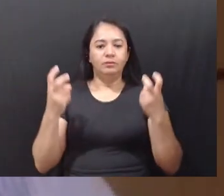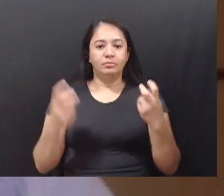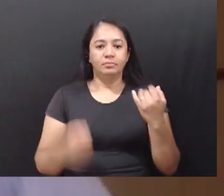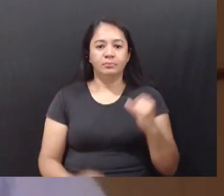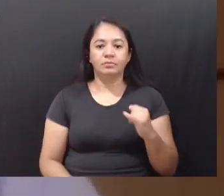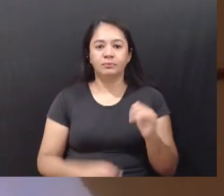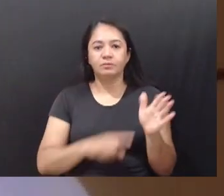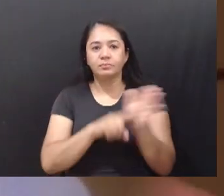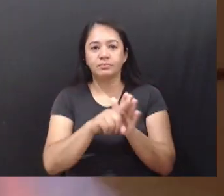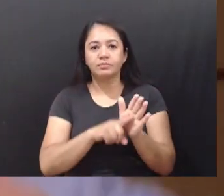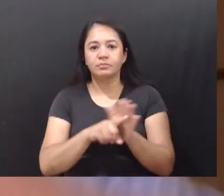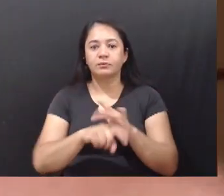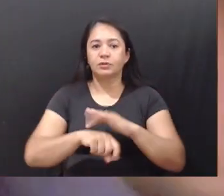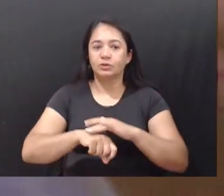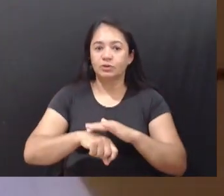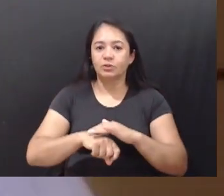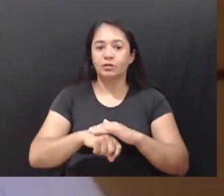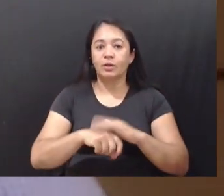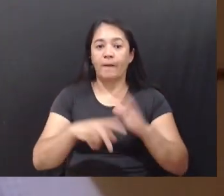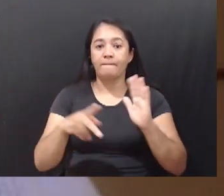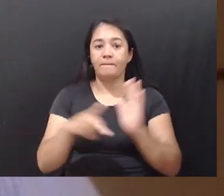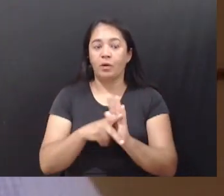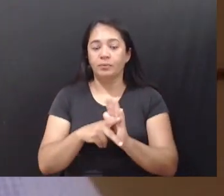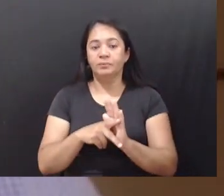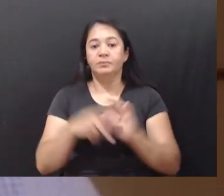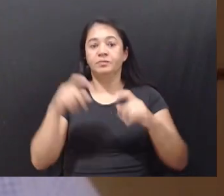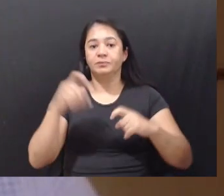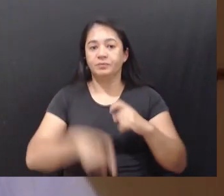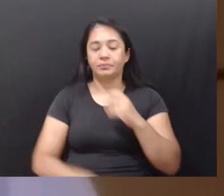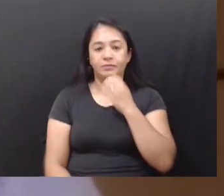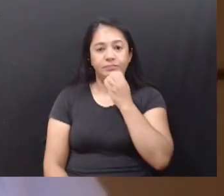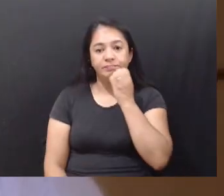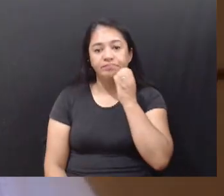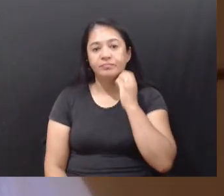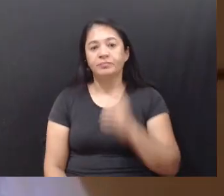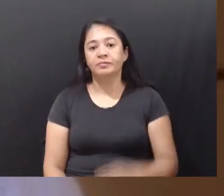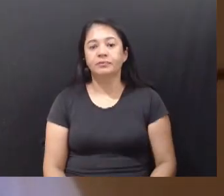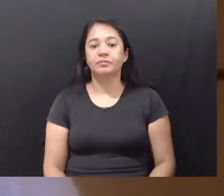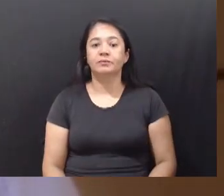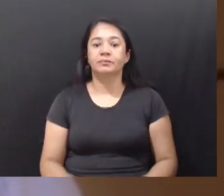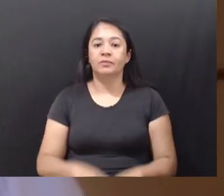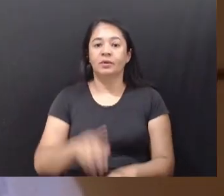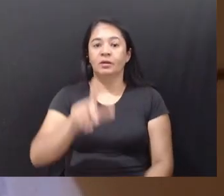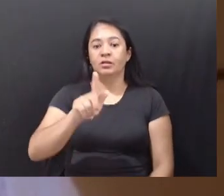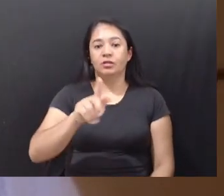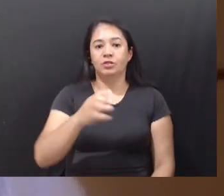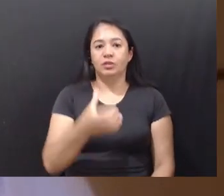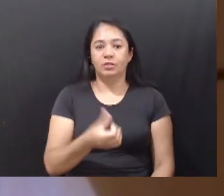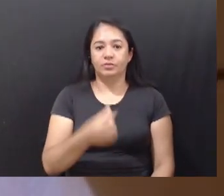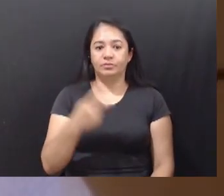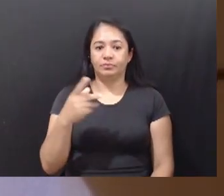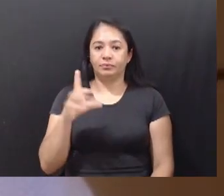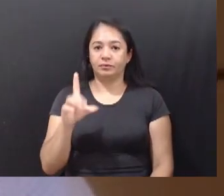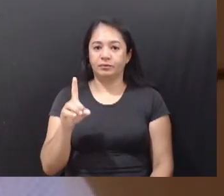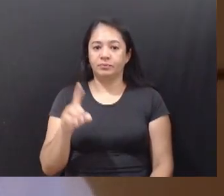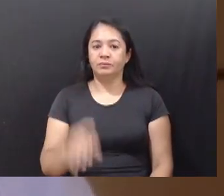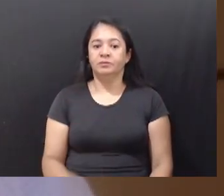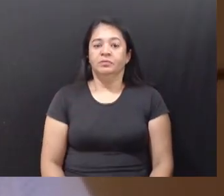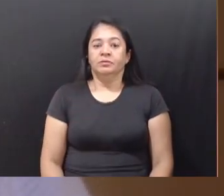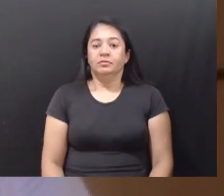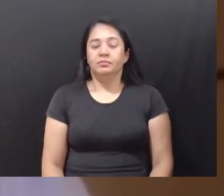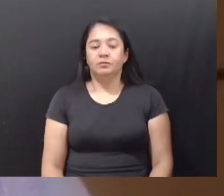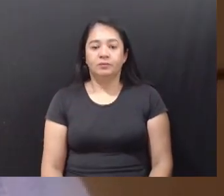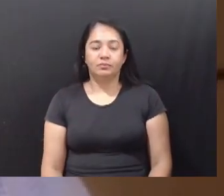genética, ou testes de rastreamento de doença recessiva ligada ao sexo, que também pegam a deficiência de G6PD, que